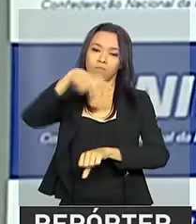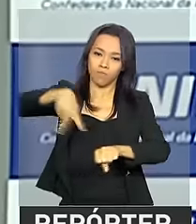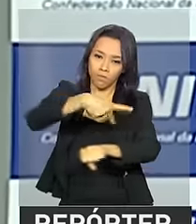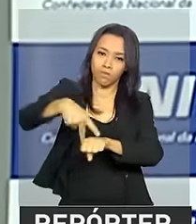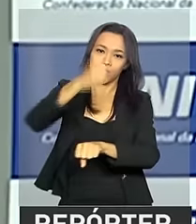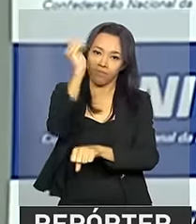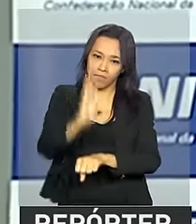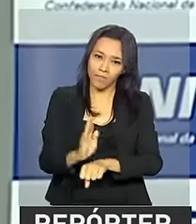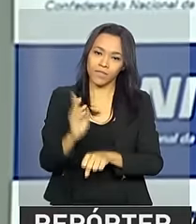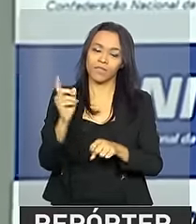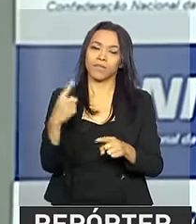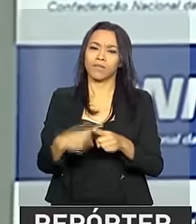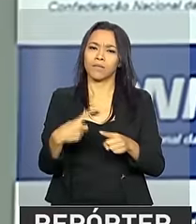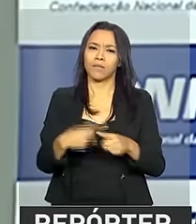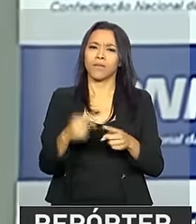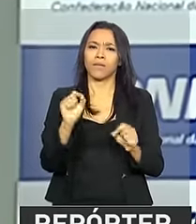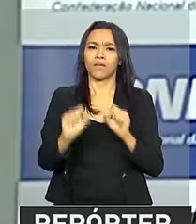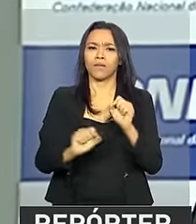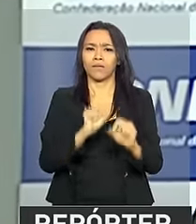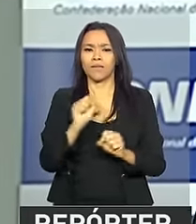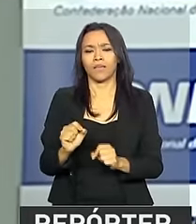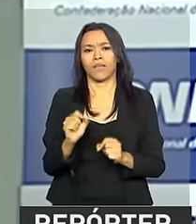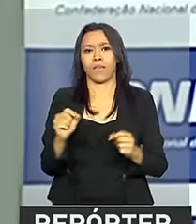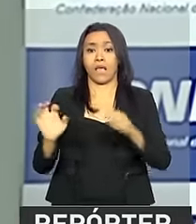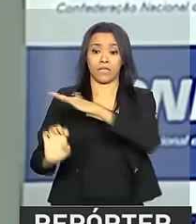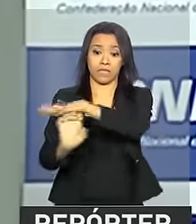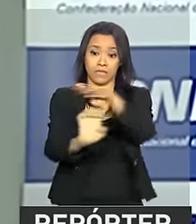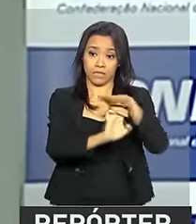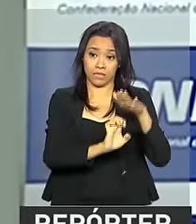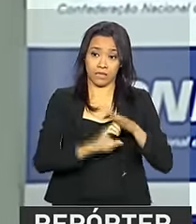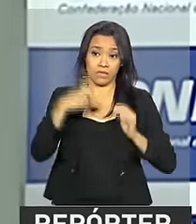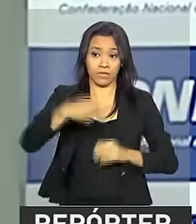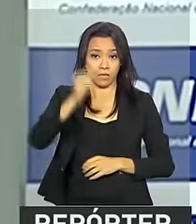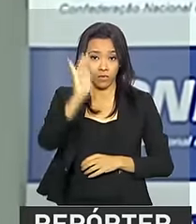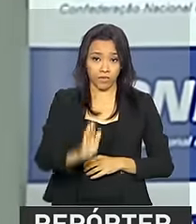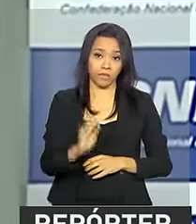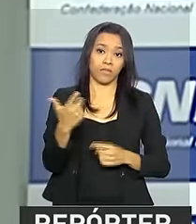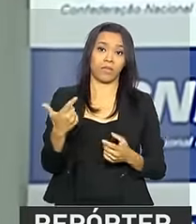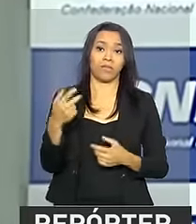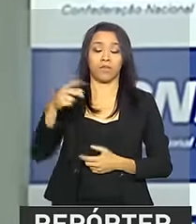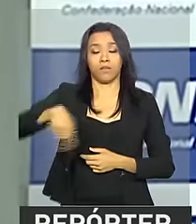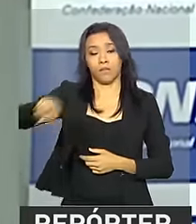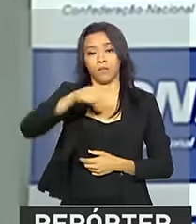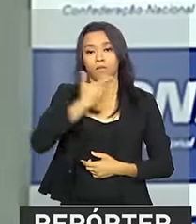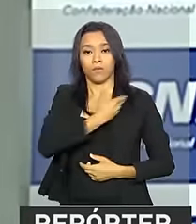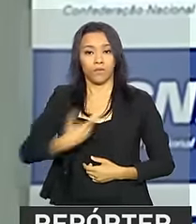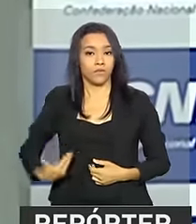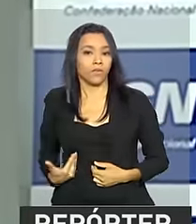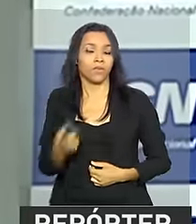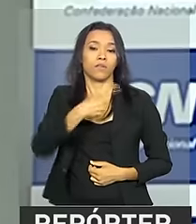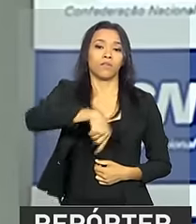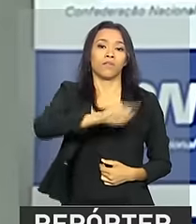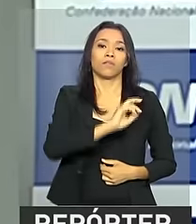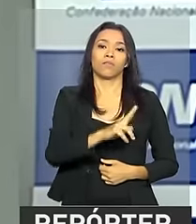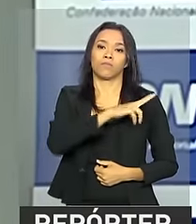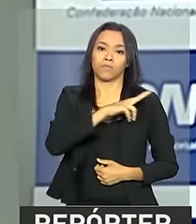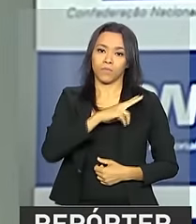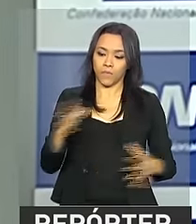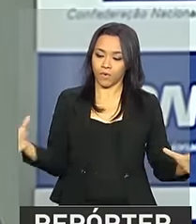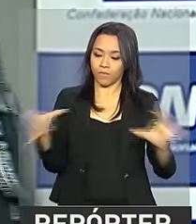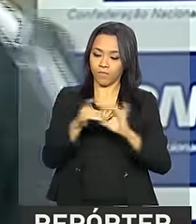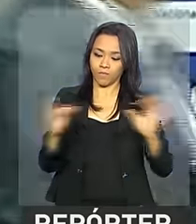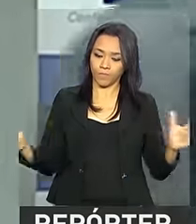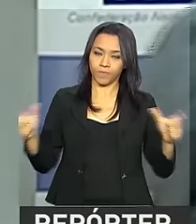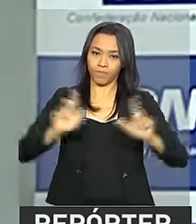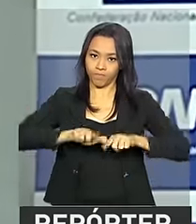pelo aumento do valor de mercado de empresas brasileiras, tanto públicas quanto privadas, e também com relação à queda do